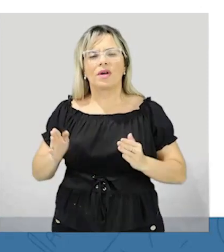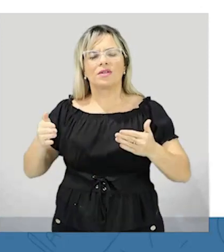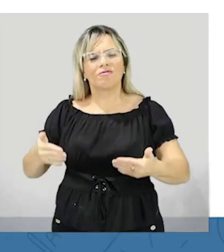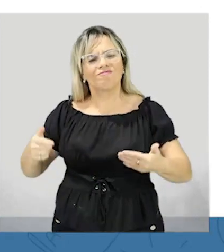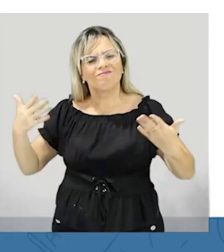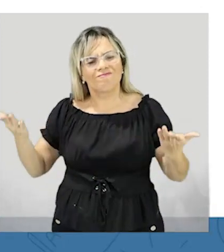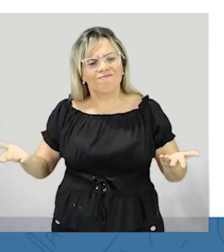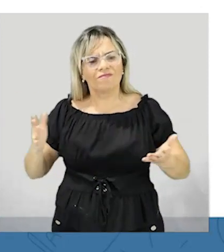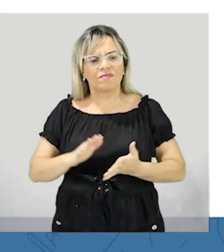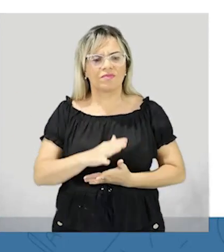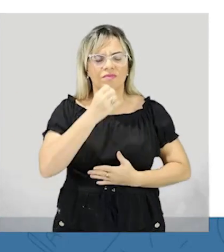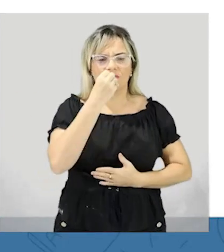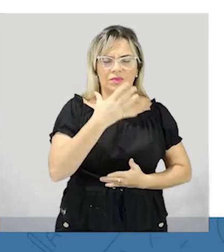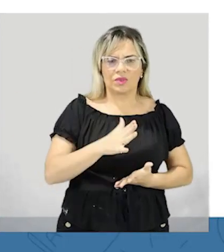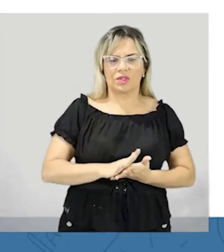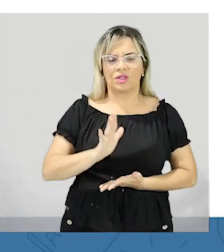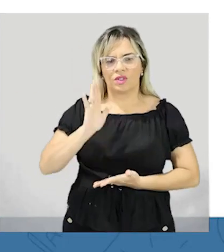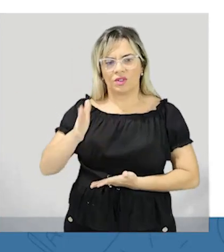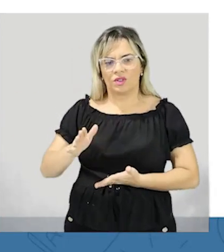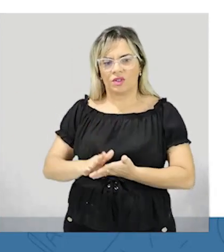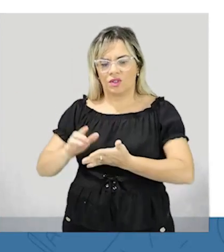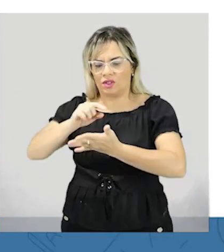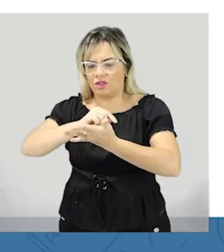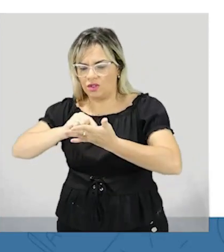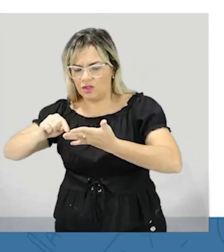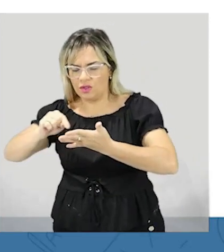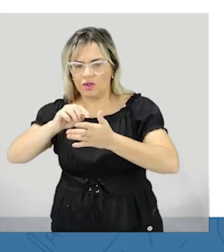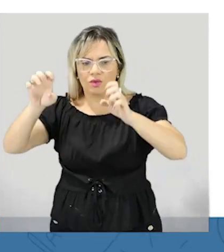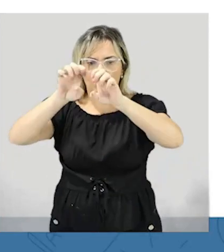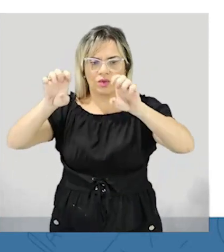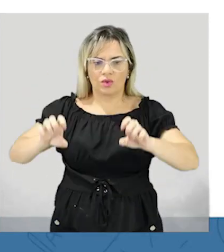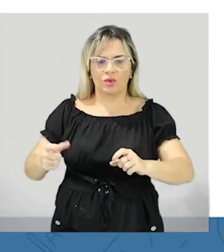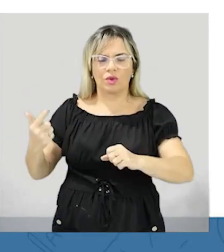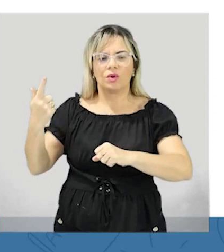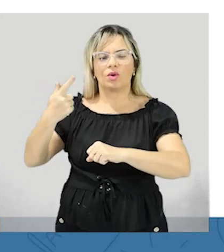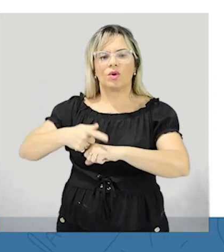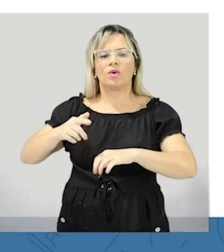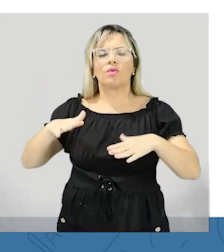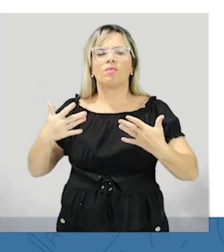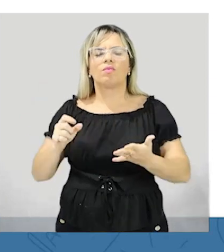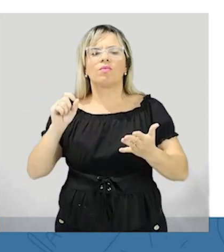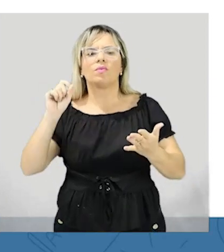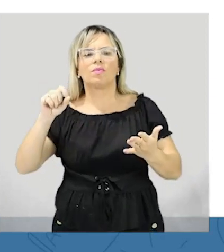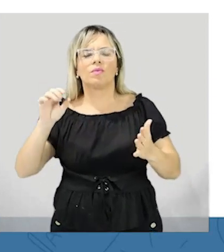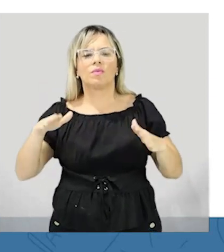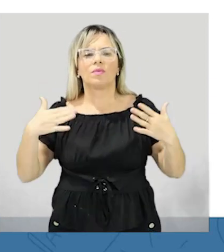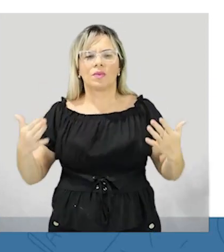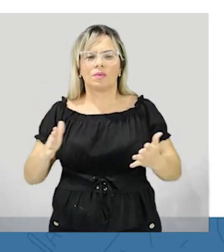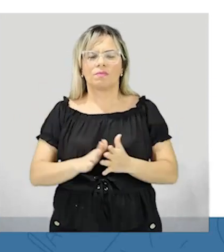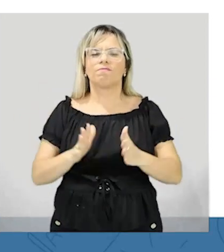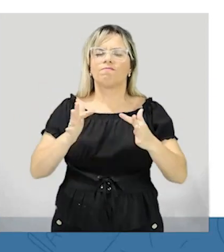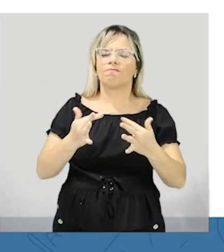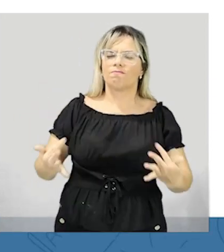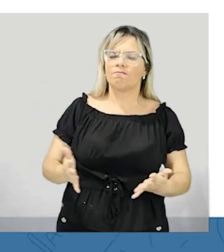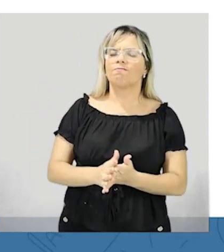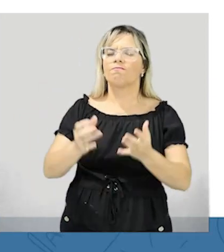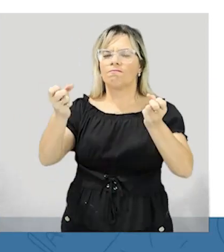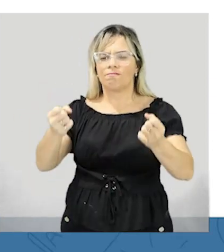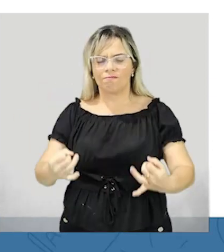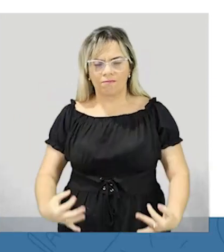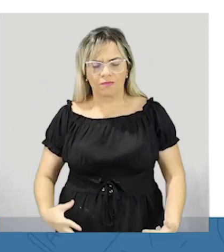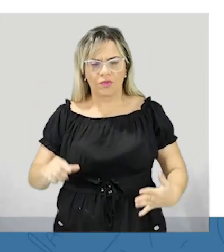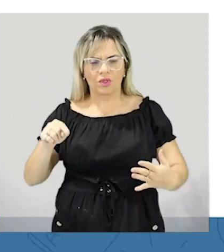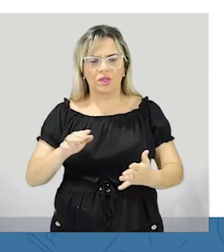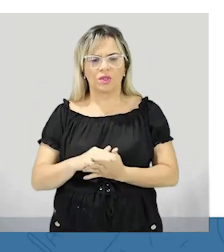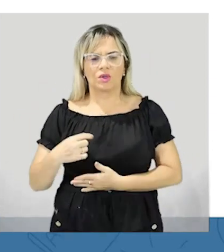quê? Ponto. Tu já circula ali estrutura geológica. Marcos, o que é essa estrutura geológica? De uma maneira bem simples para te falar,